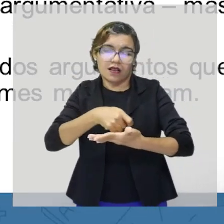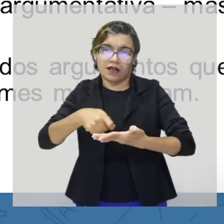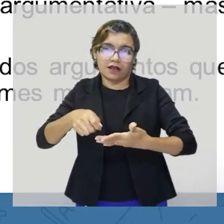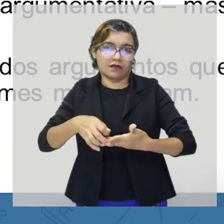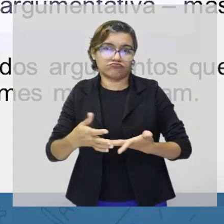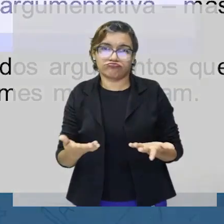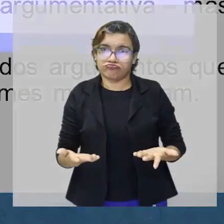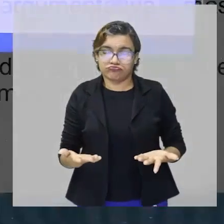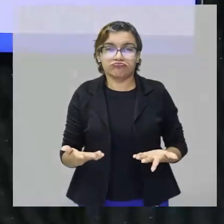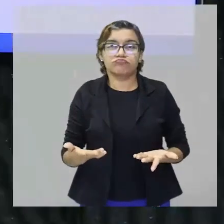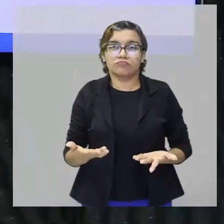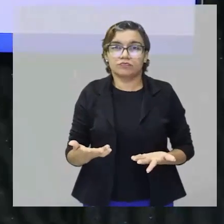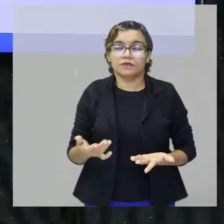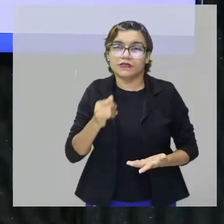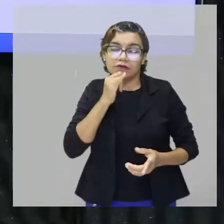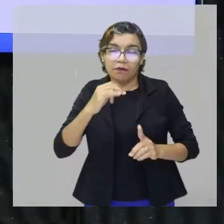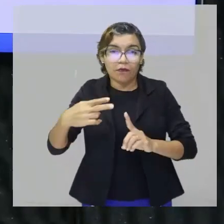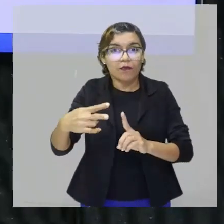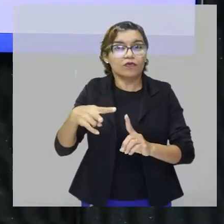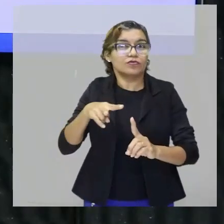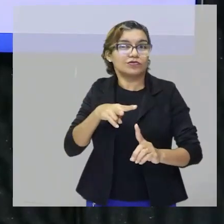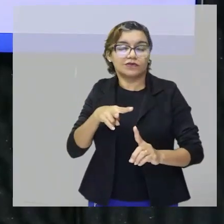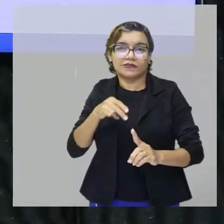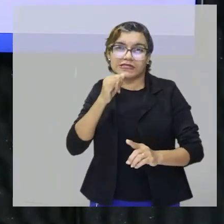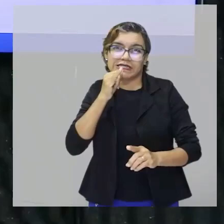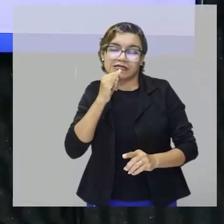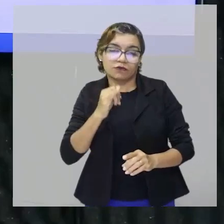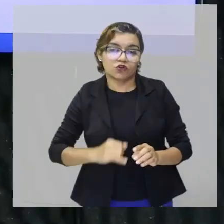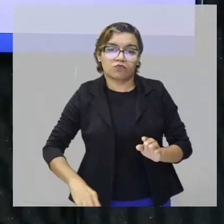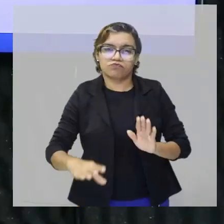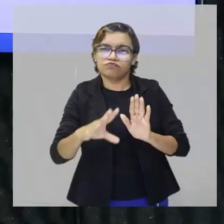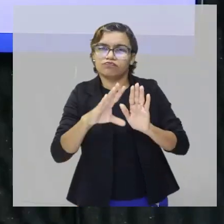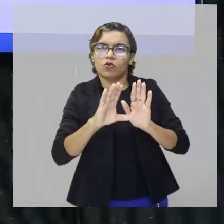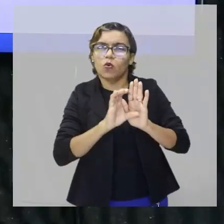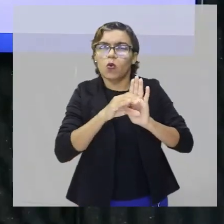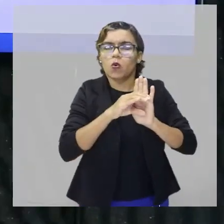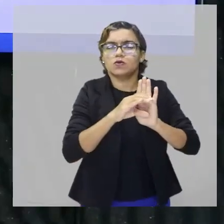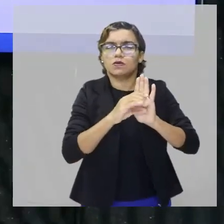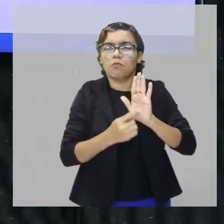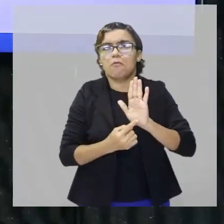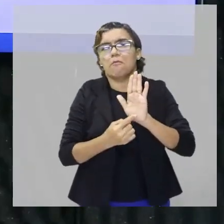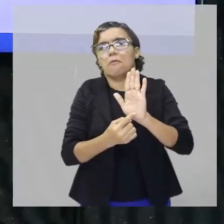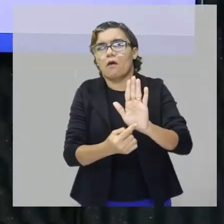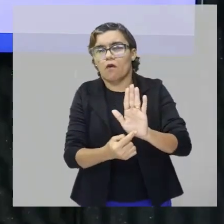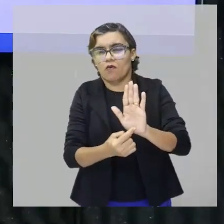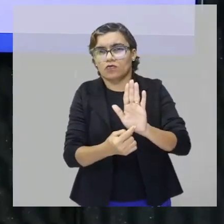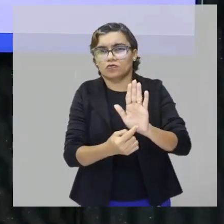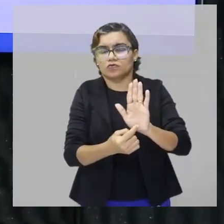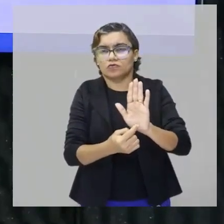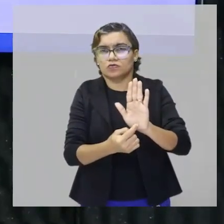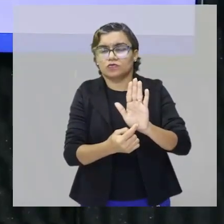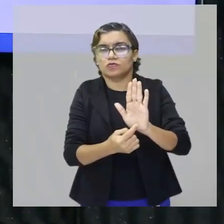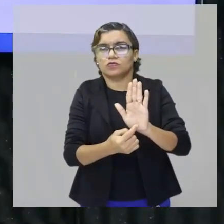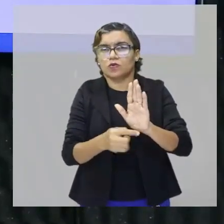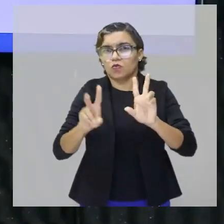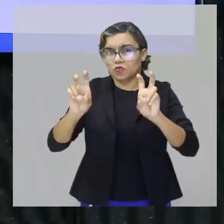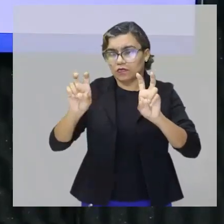não defende um ponto de vista, ele sai apenas conceituando, dando conceitos, né? Apenas expondo o